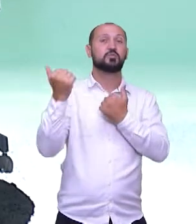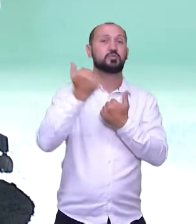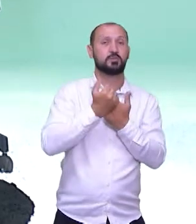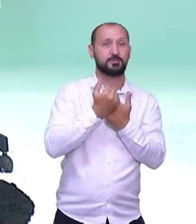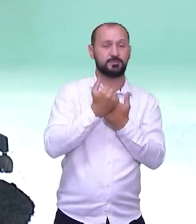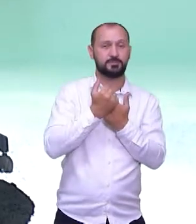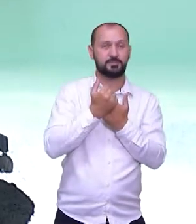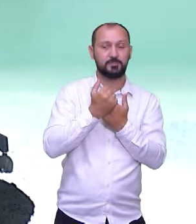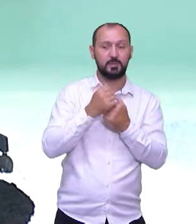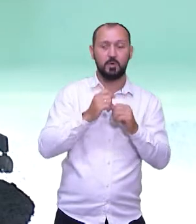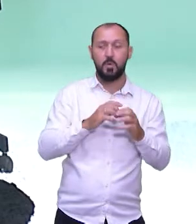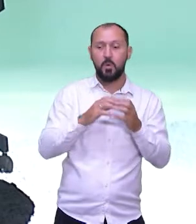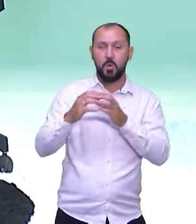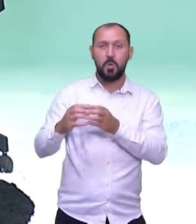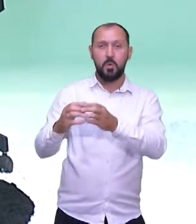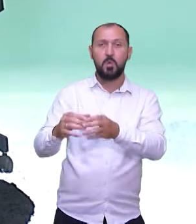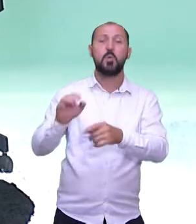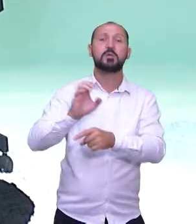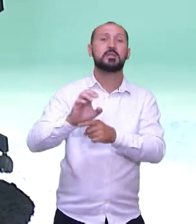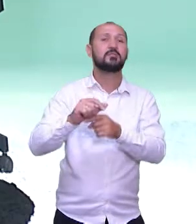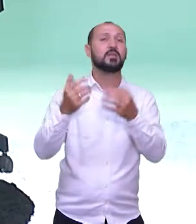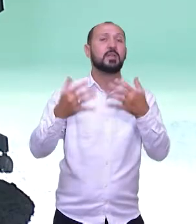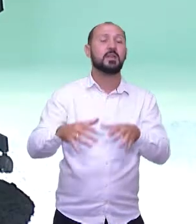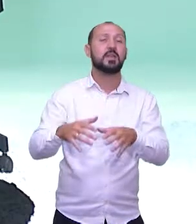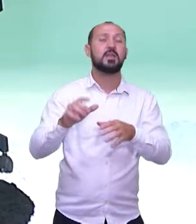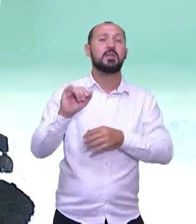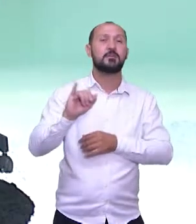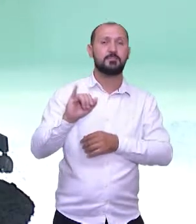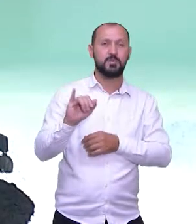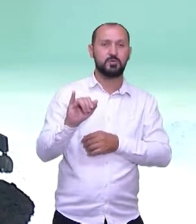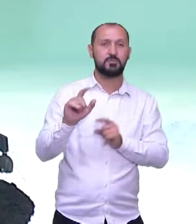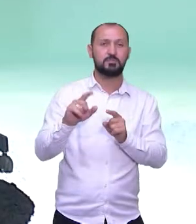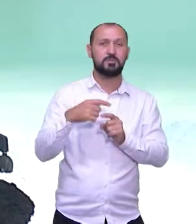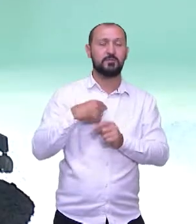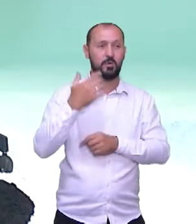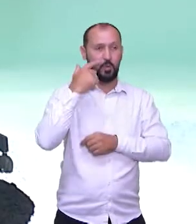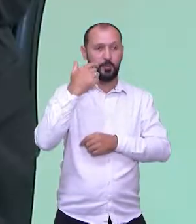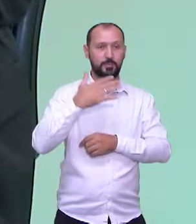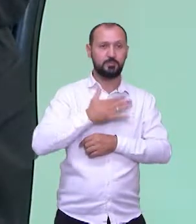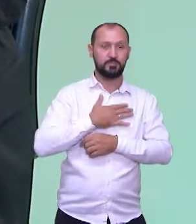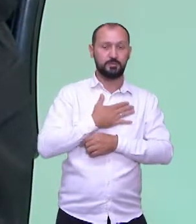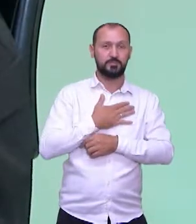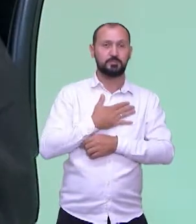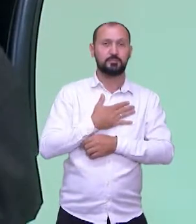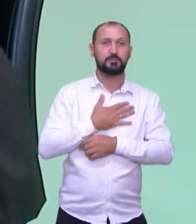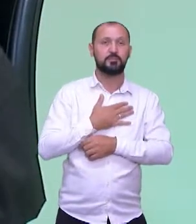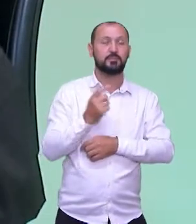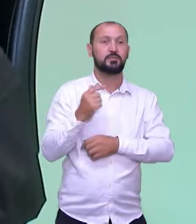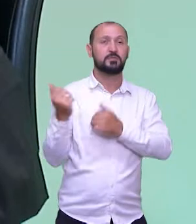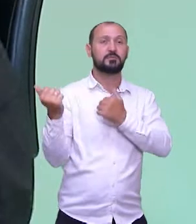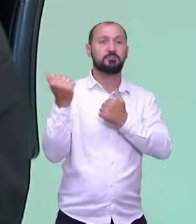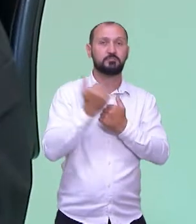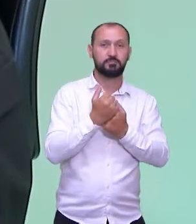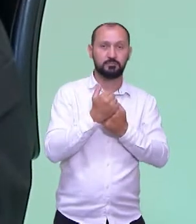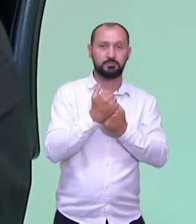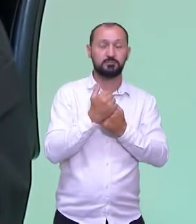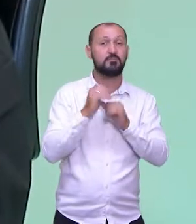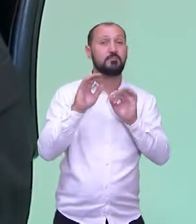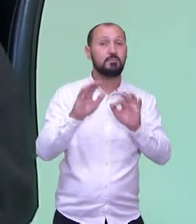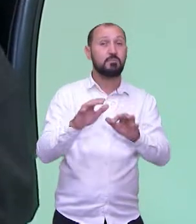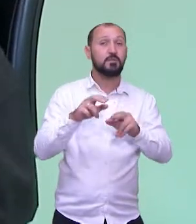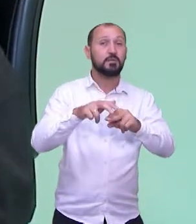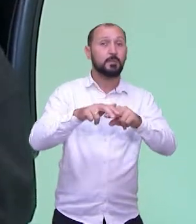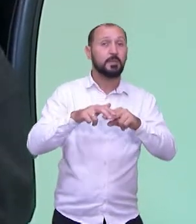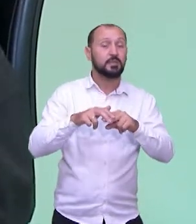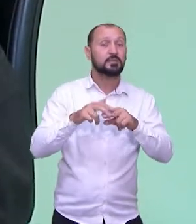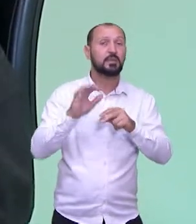substituto tributário. Para frente, o Estado não vai cobrar mais imposto, vai cobrar em cima de você. Então, você passa a ser o substituto tributário. E